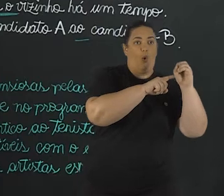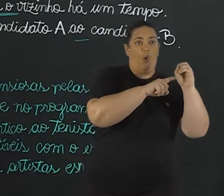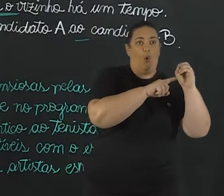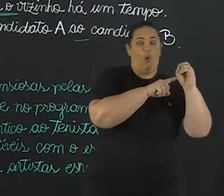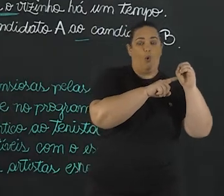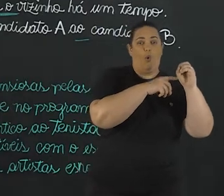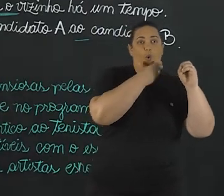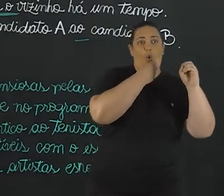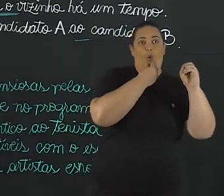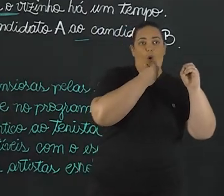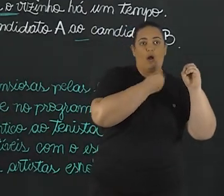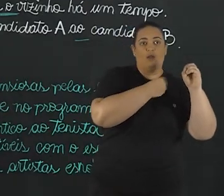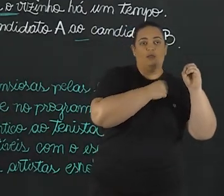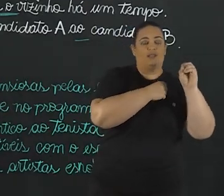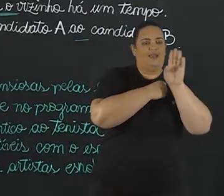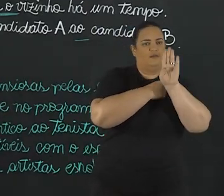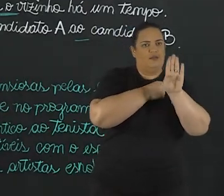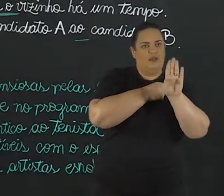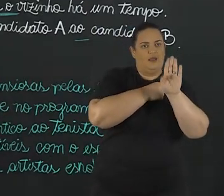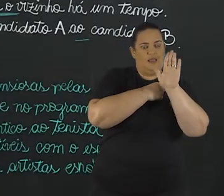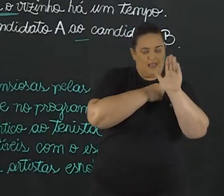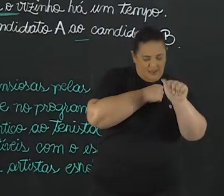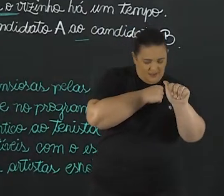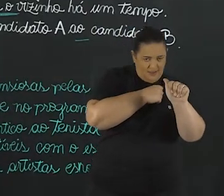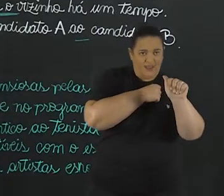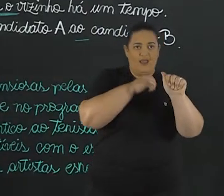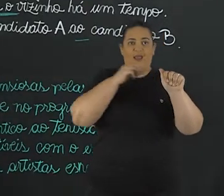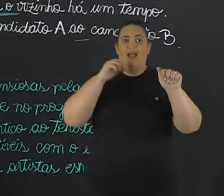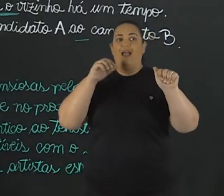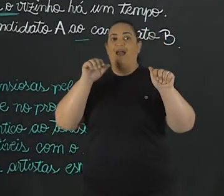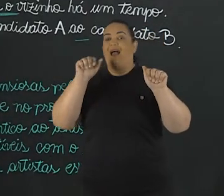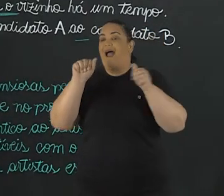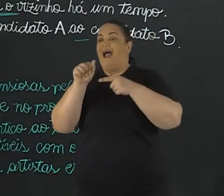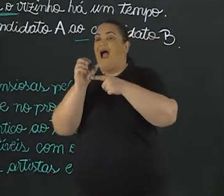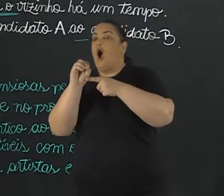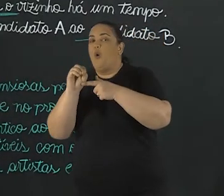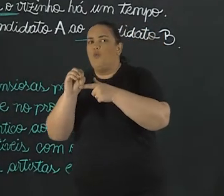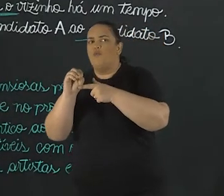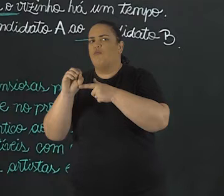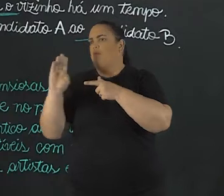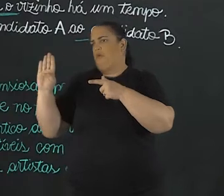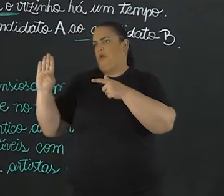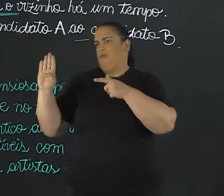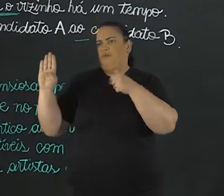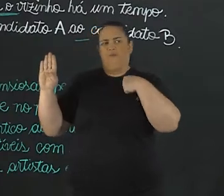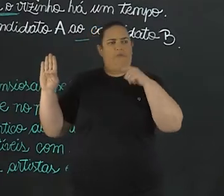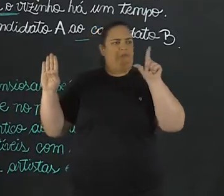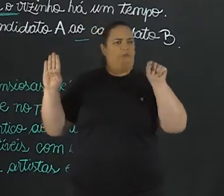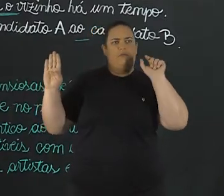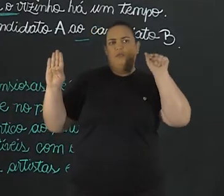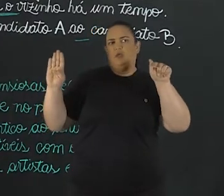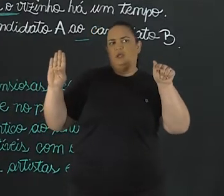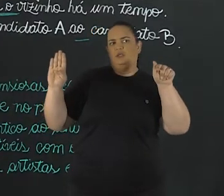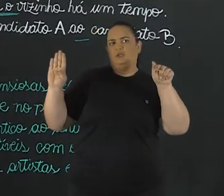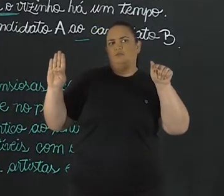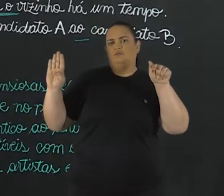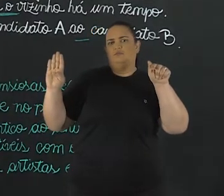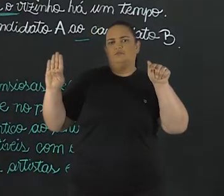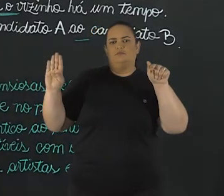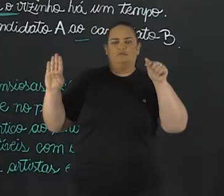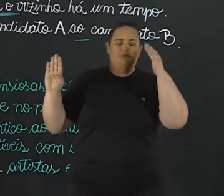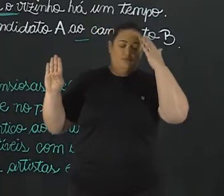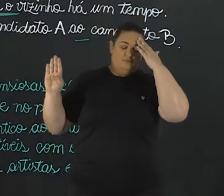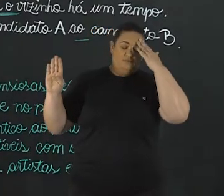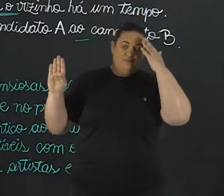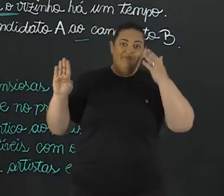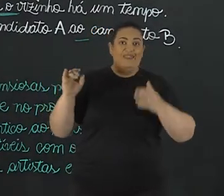preferir do que. Quem prefere, prefere algo em relação a outra coisa. Então, prefere o candidato A ao candidato B. Nesse caso, é